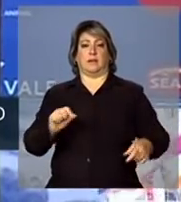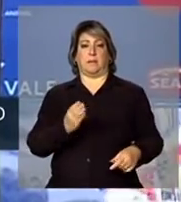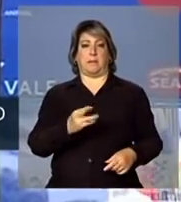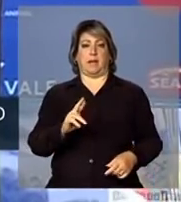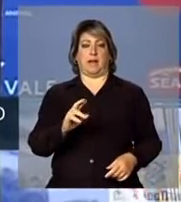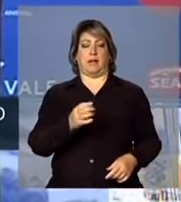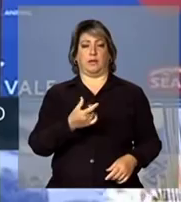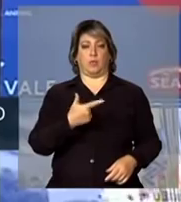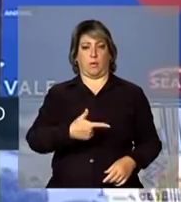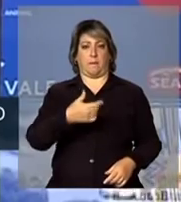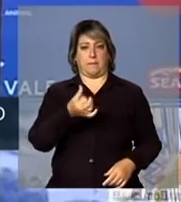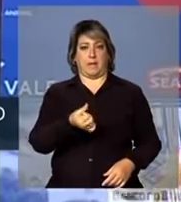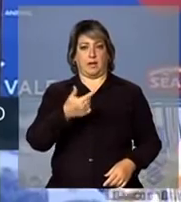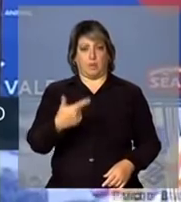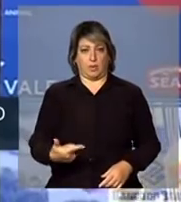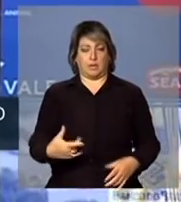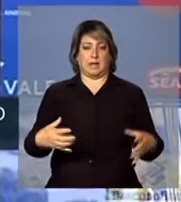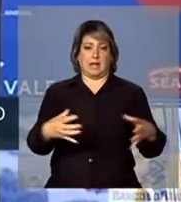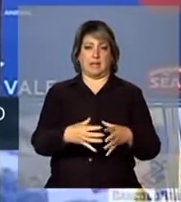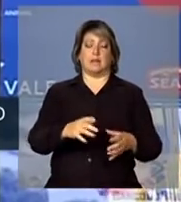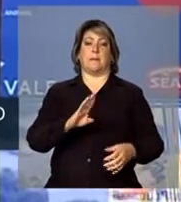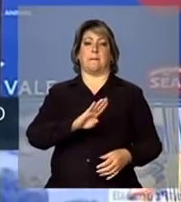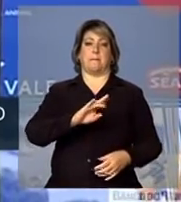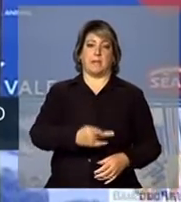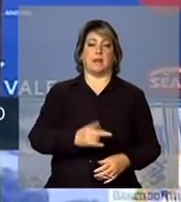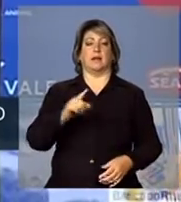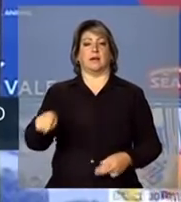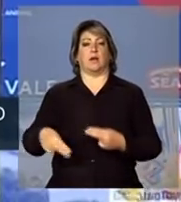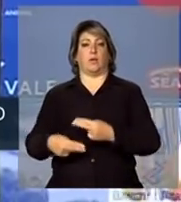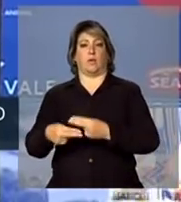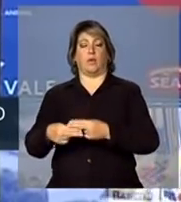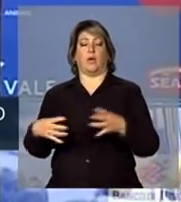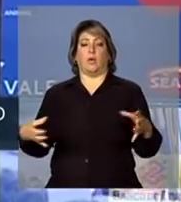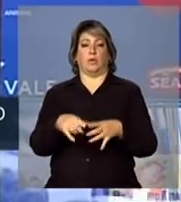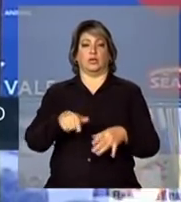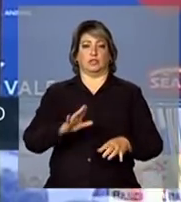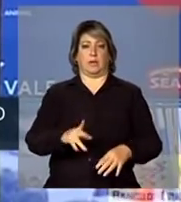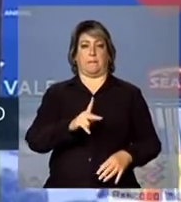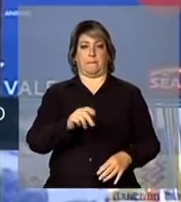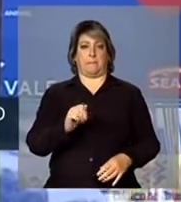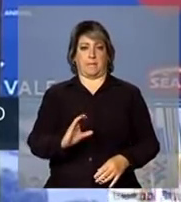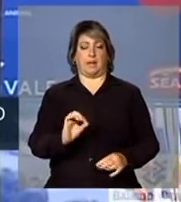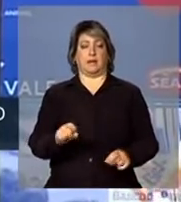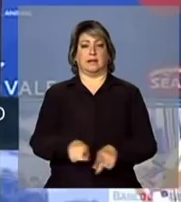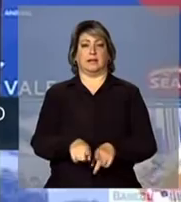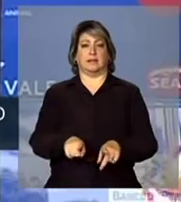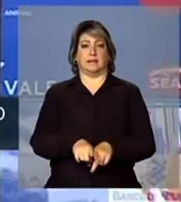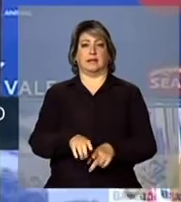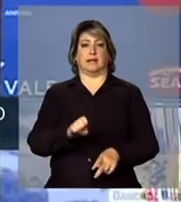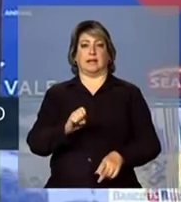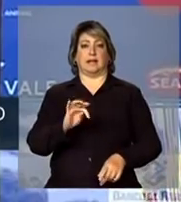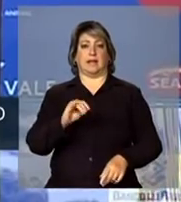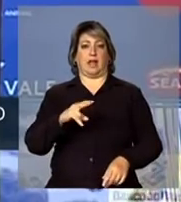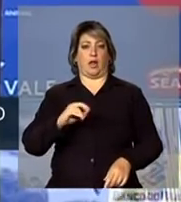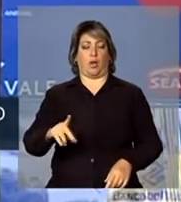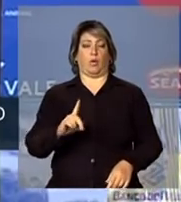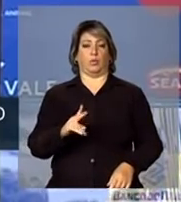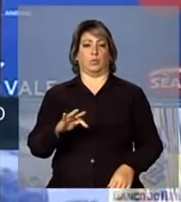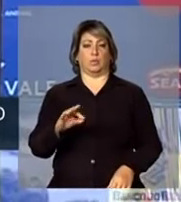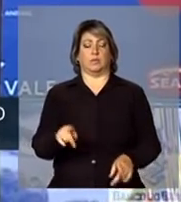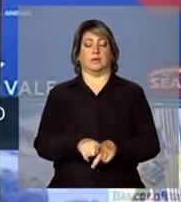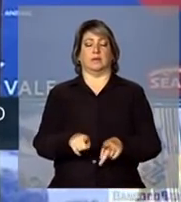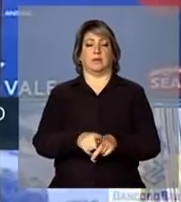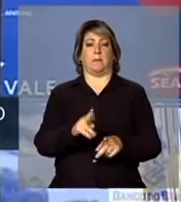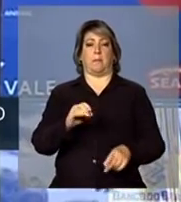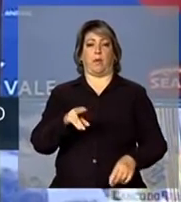entre Belo Horizonte e Uberaba, obra já inserida no PAC, o etanoduto, o Pronatec, o